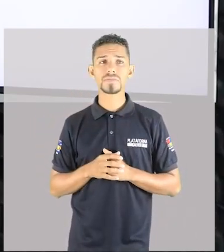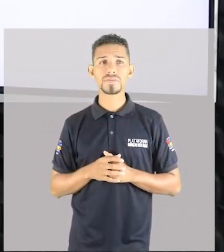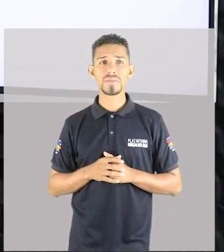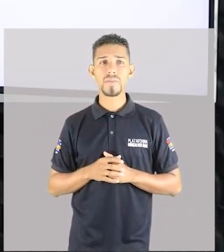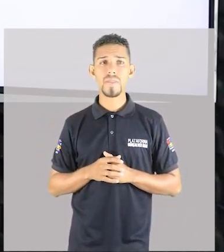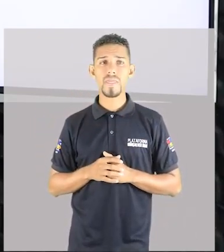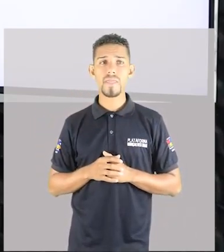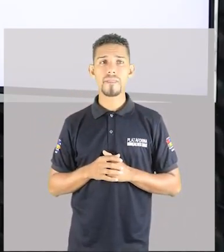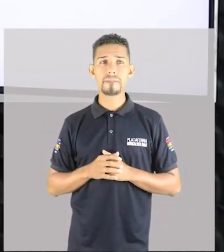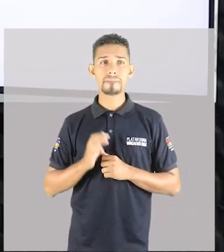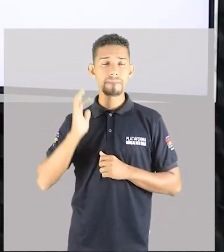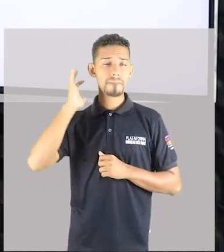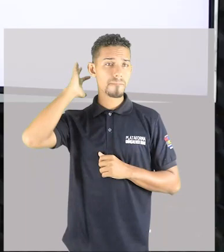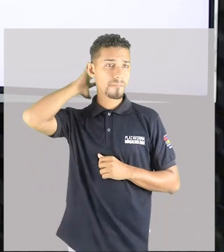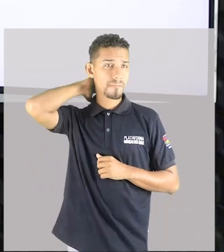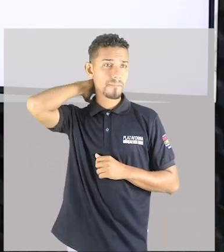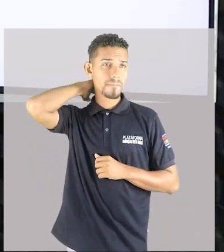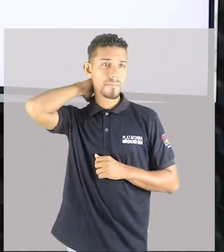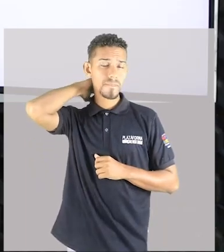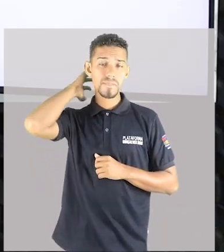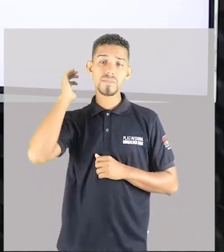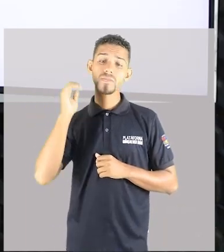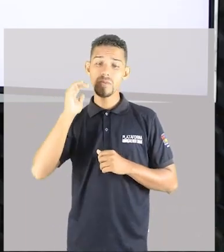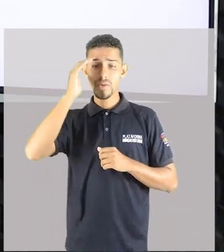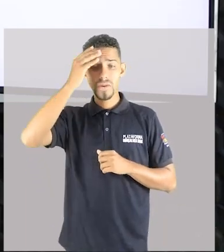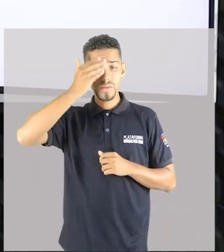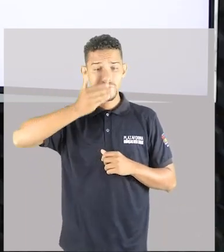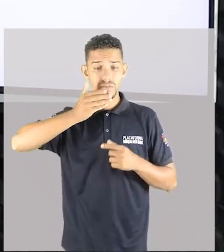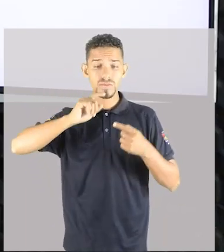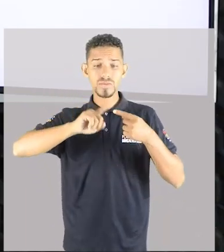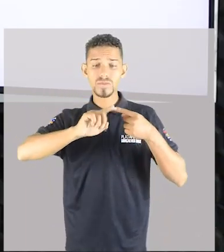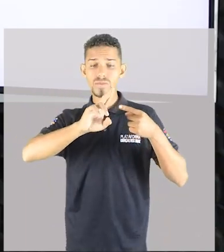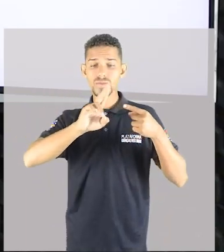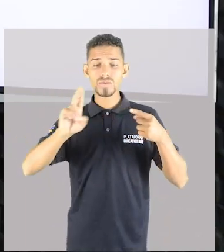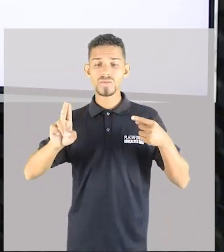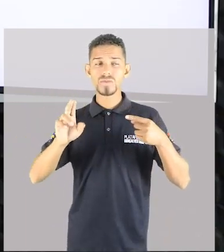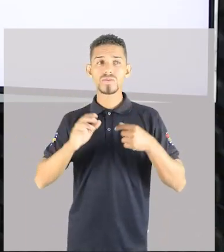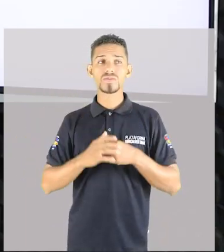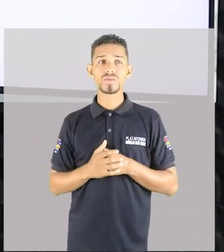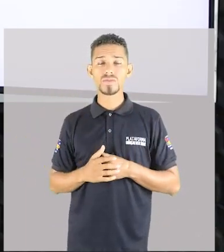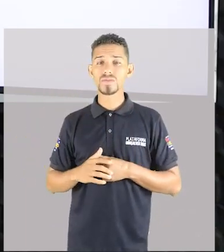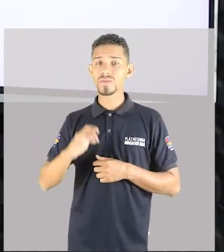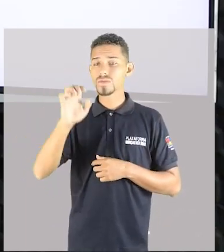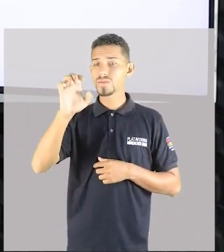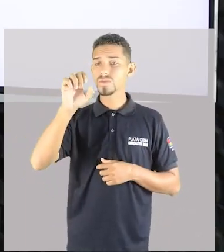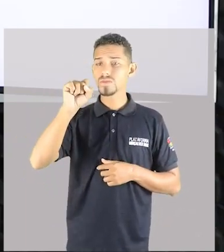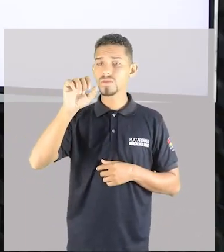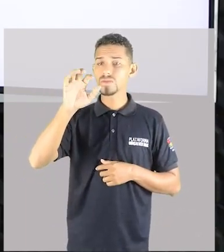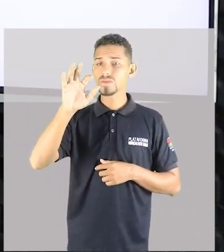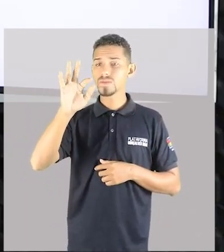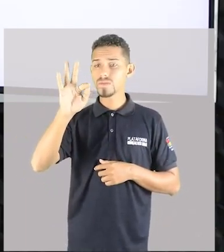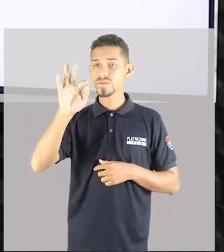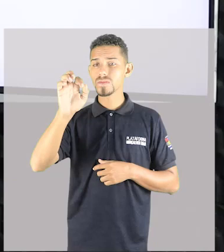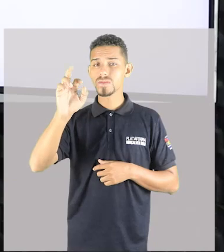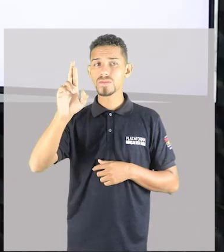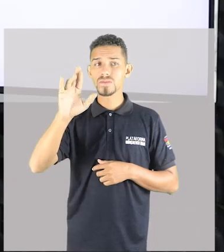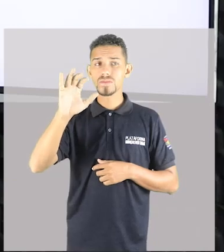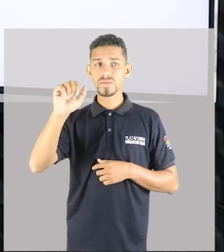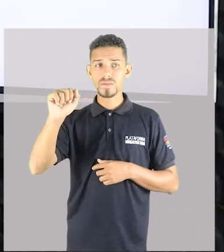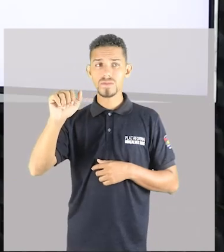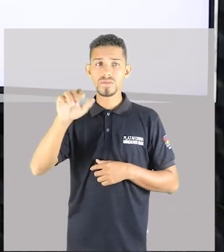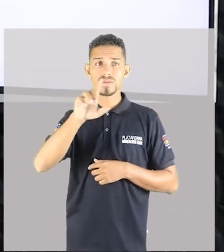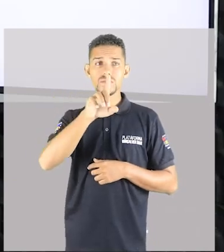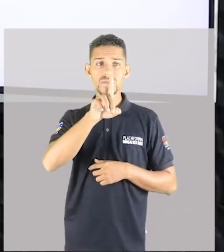tá? Aí qual é a lente que corrige? São lentes esféricas divergentes. São